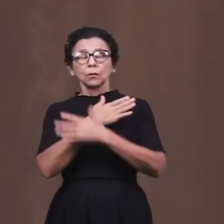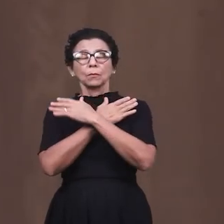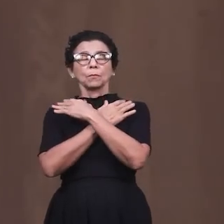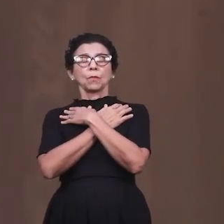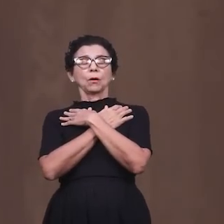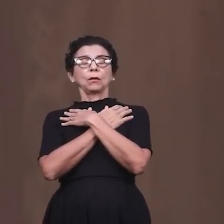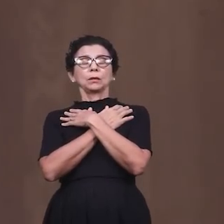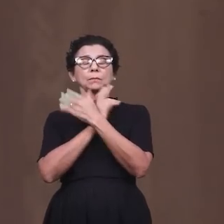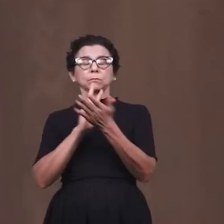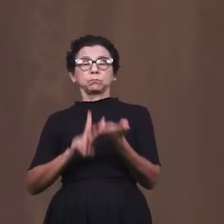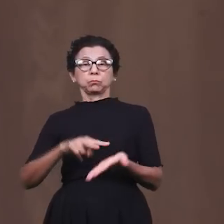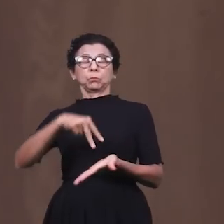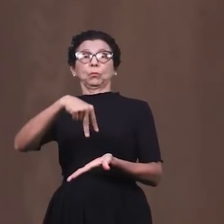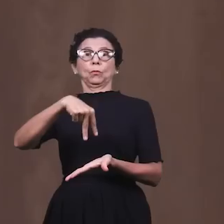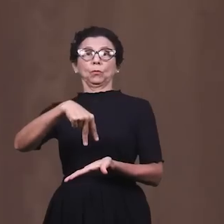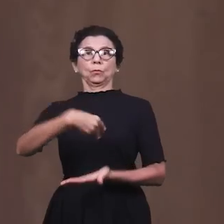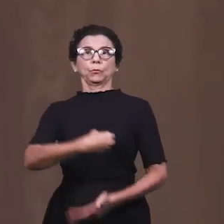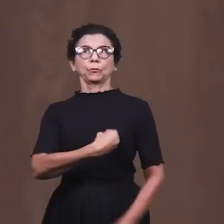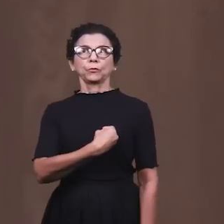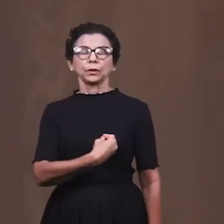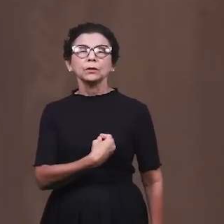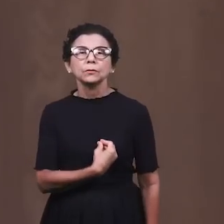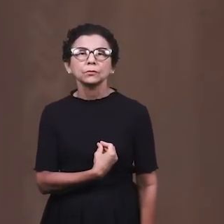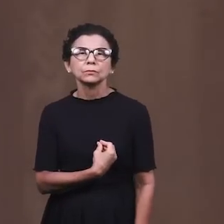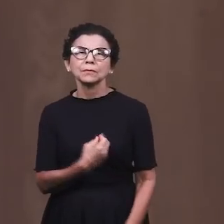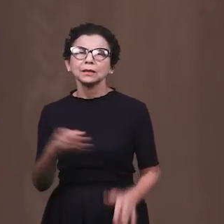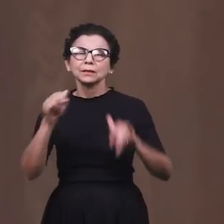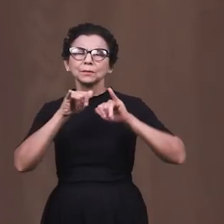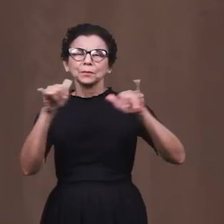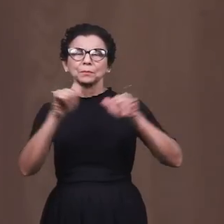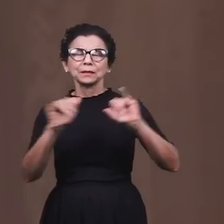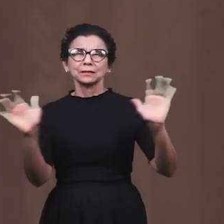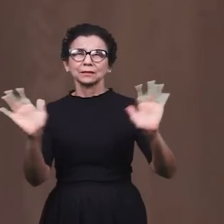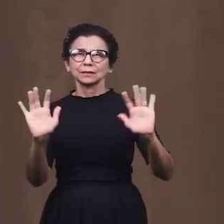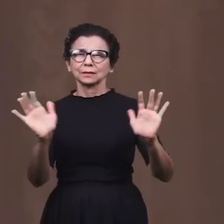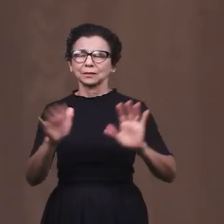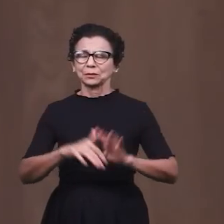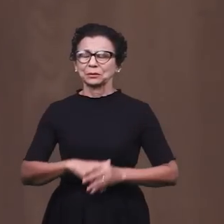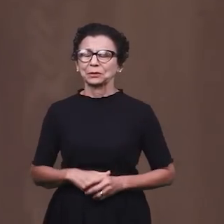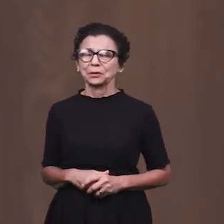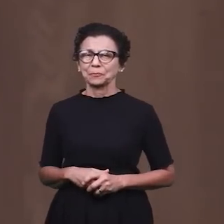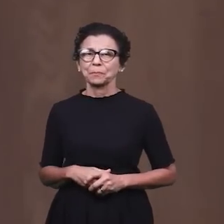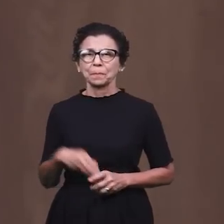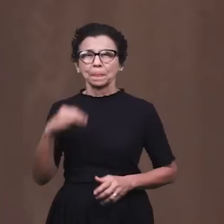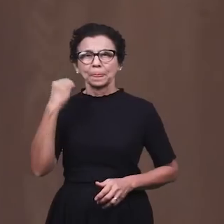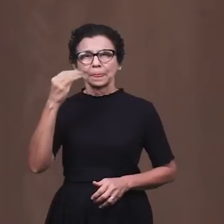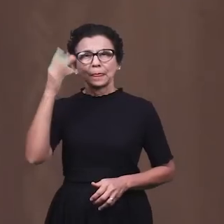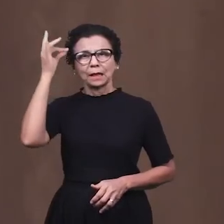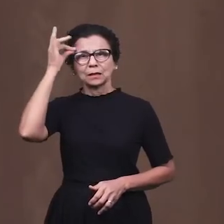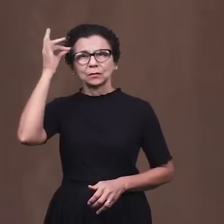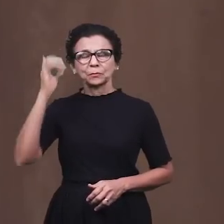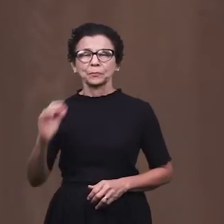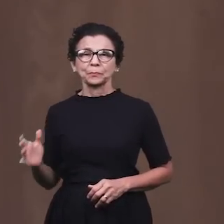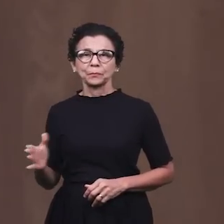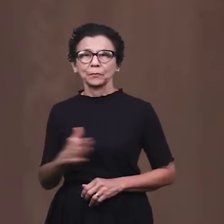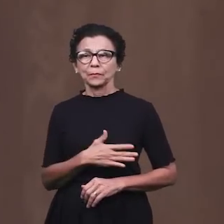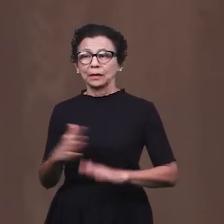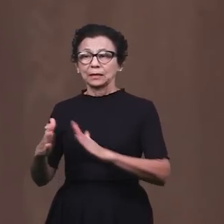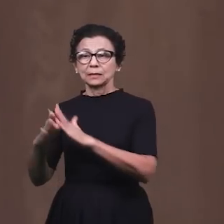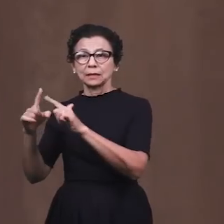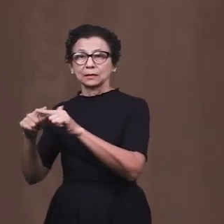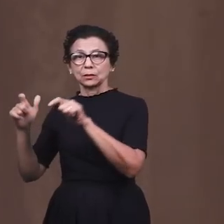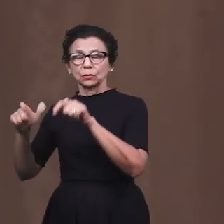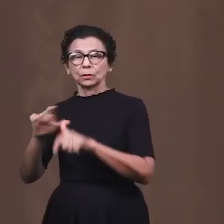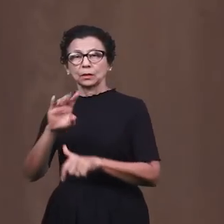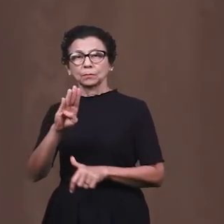fazemos propaganda disso. Pelo contrário, isso é para edificação espiritual. Essa igreja lá em Boa Esperança, ela começou num lugar que nós estávamos orando